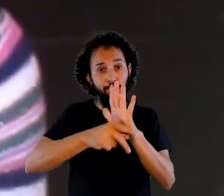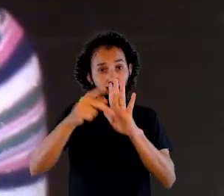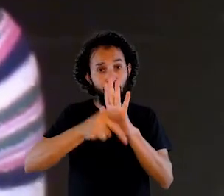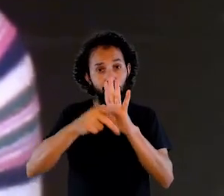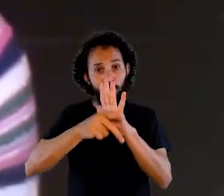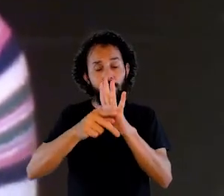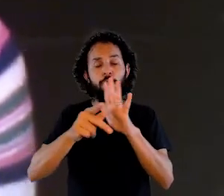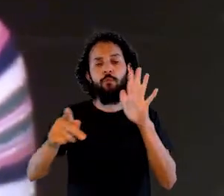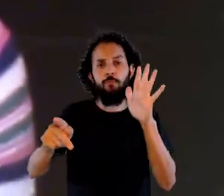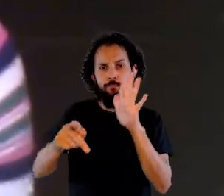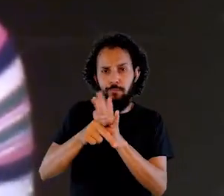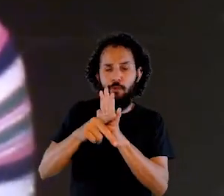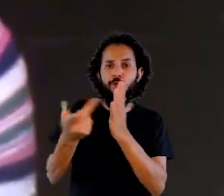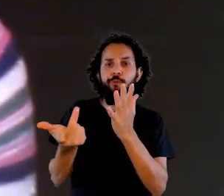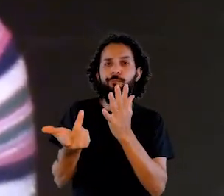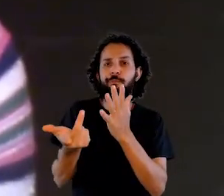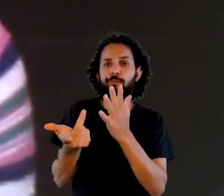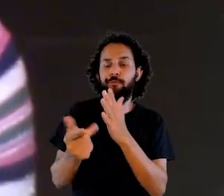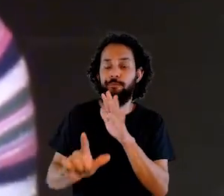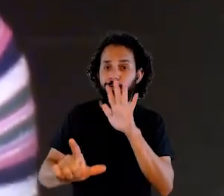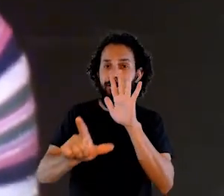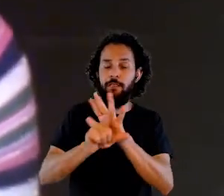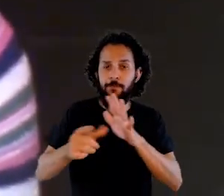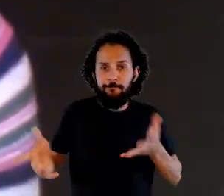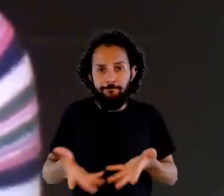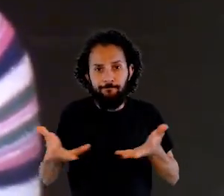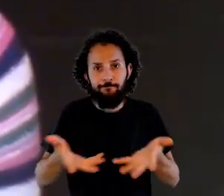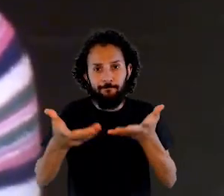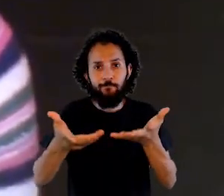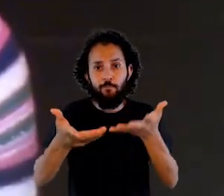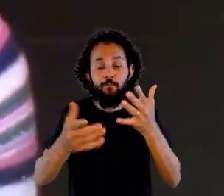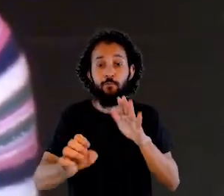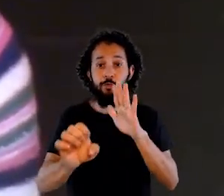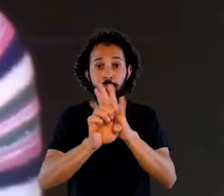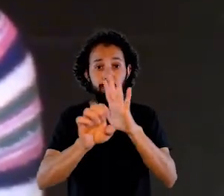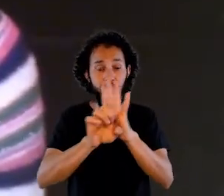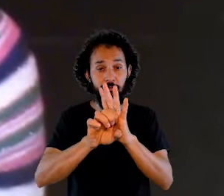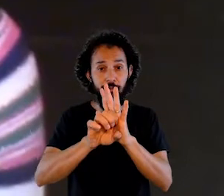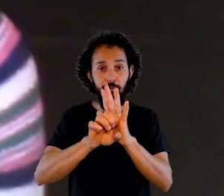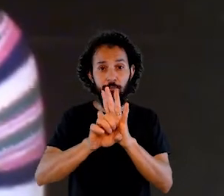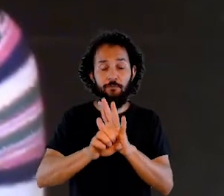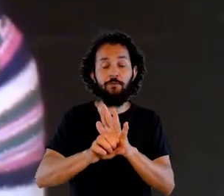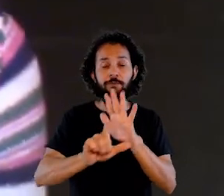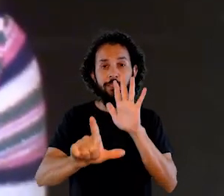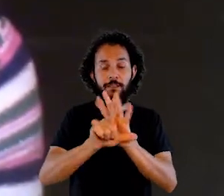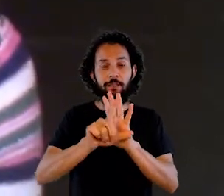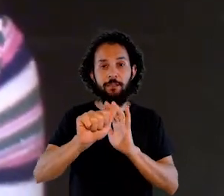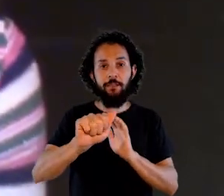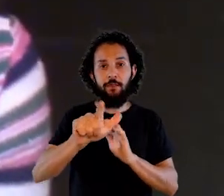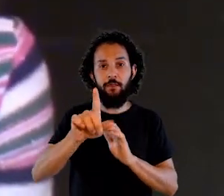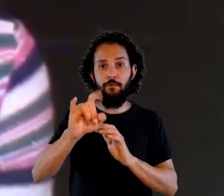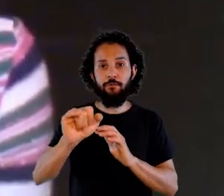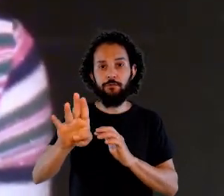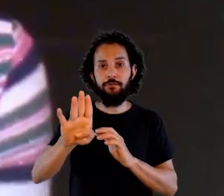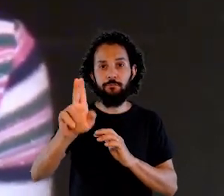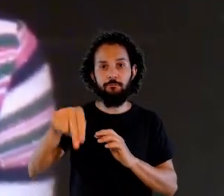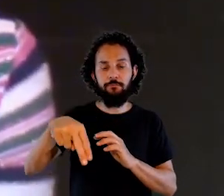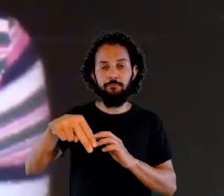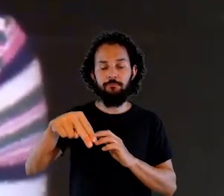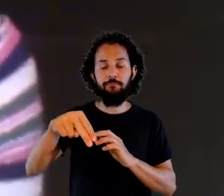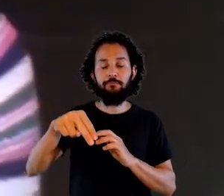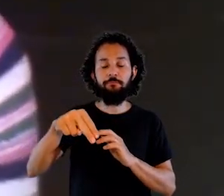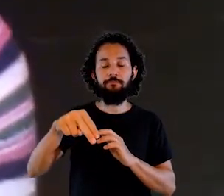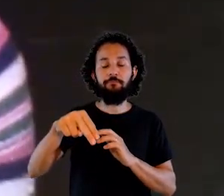através de lei de incentivo, dos editais da Lei Aldir Blanc, do Estado de Minas Gerais, eu peço para